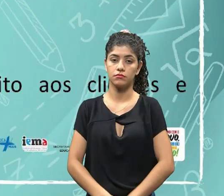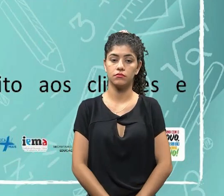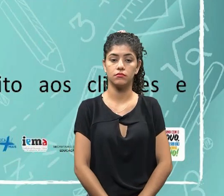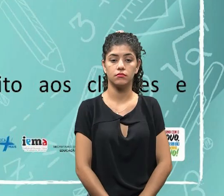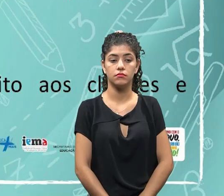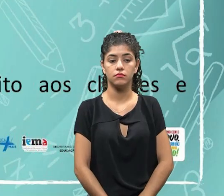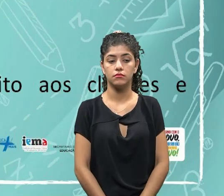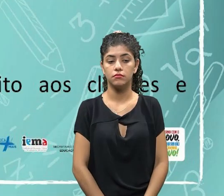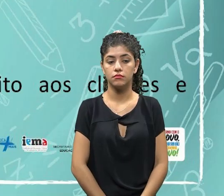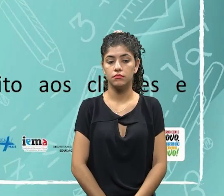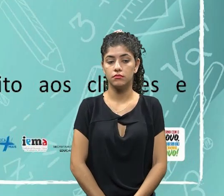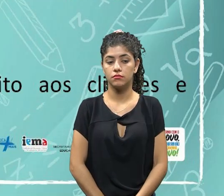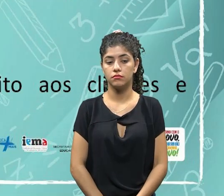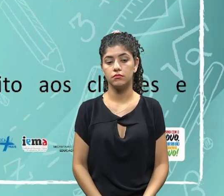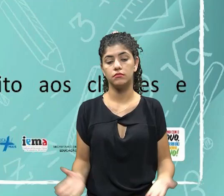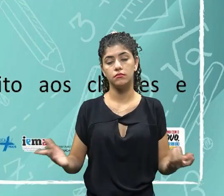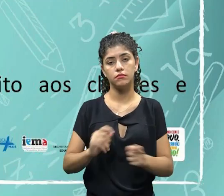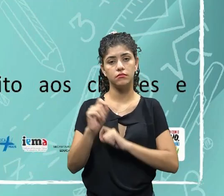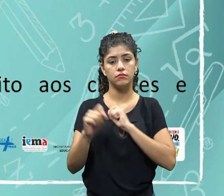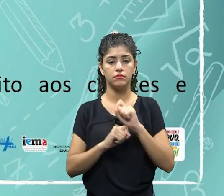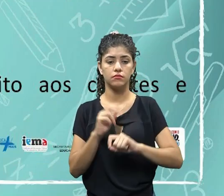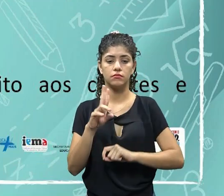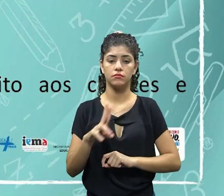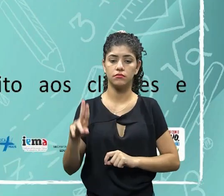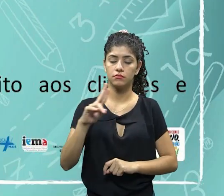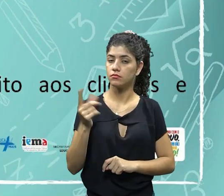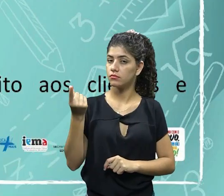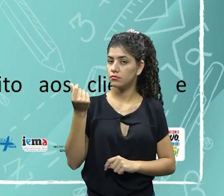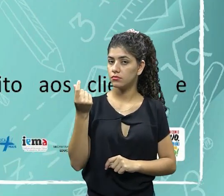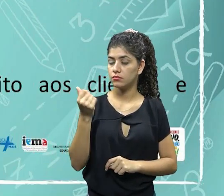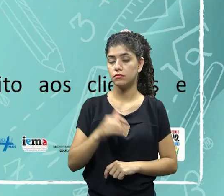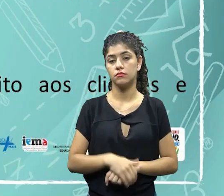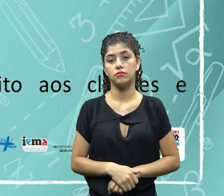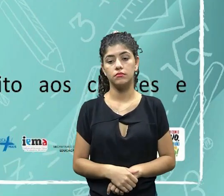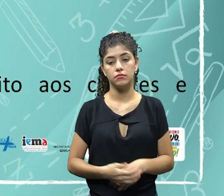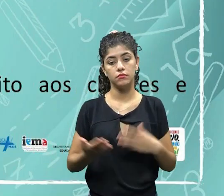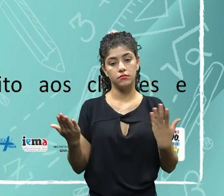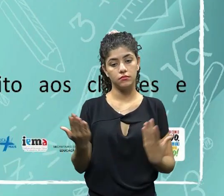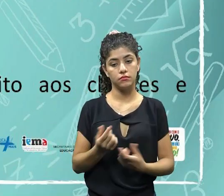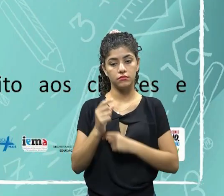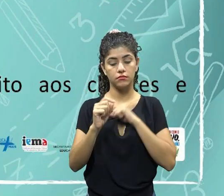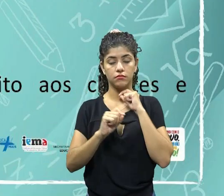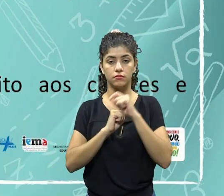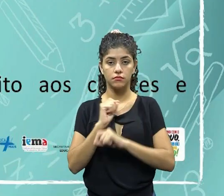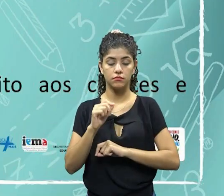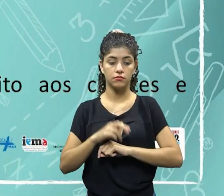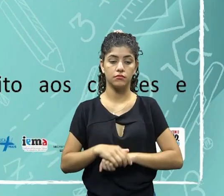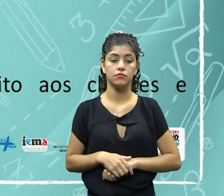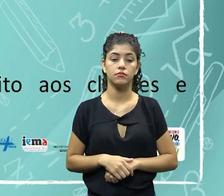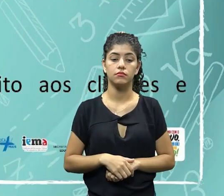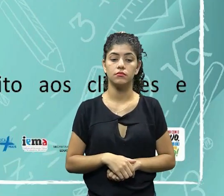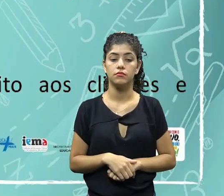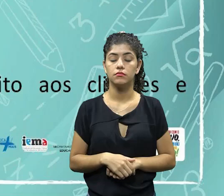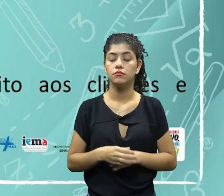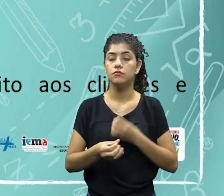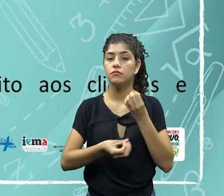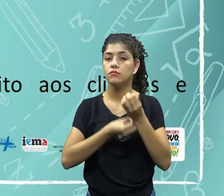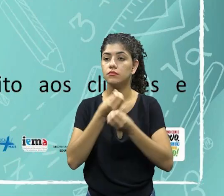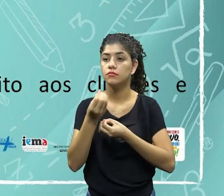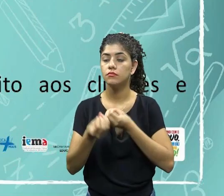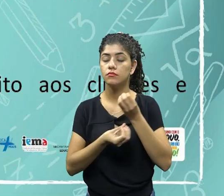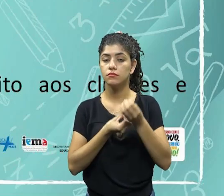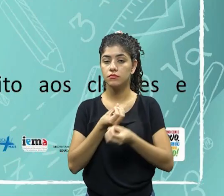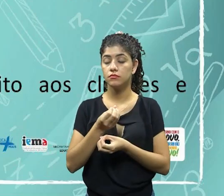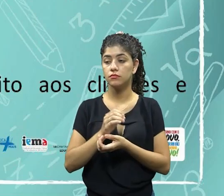A captação, a aplicação de recursos financeiros. Nesse ponto aqui, é exatamente como é que eu vou